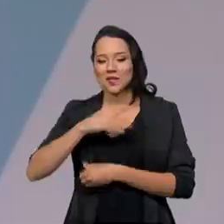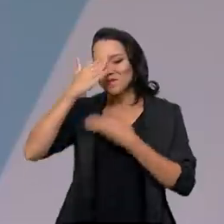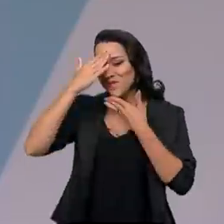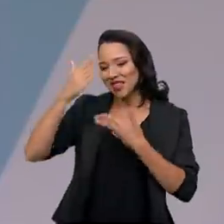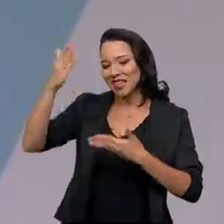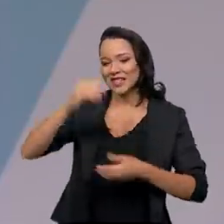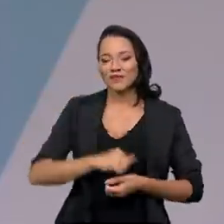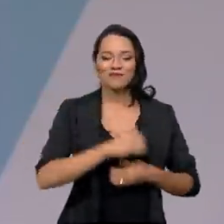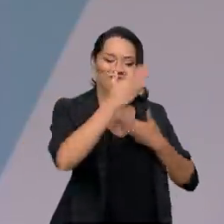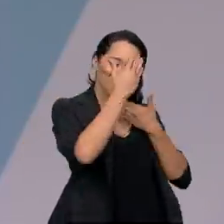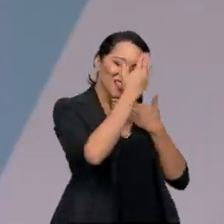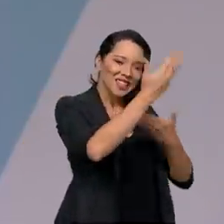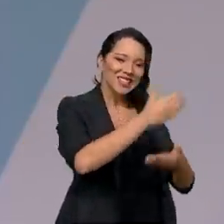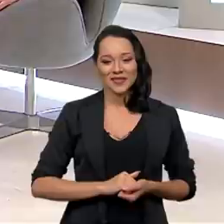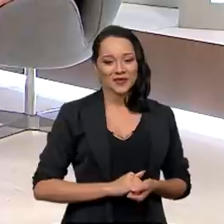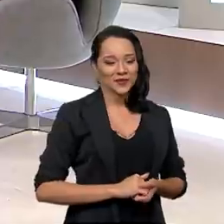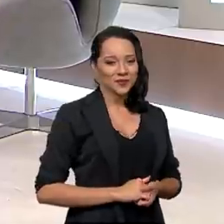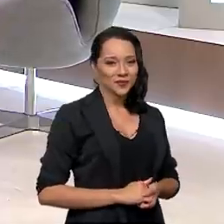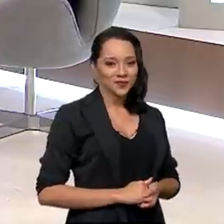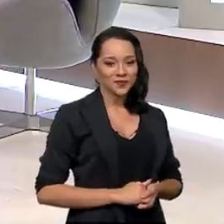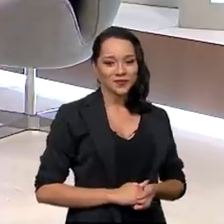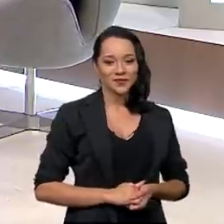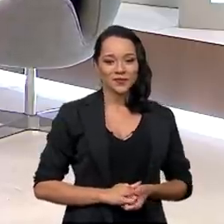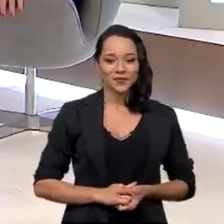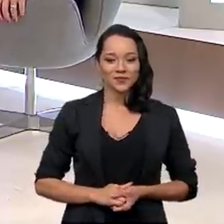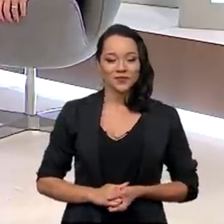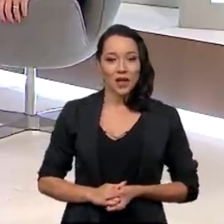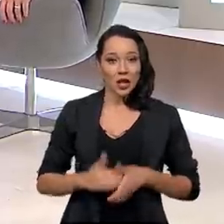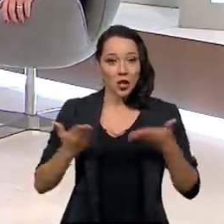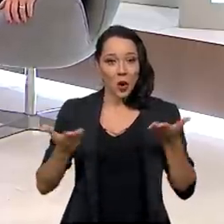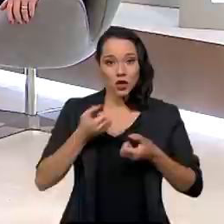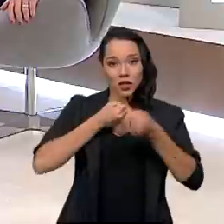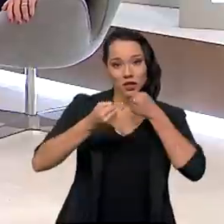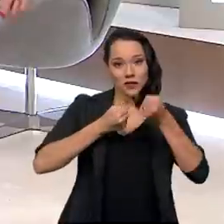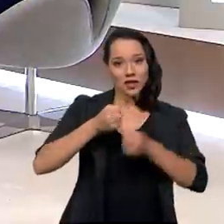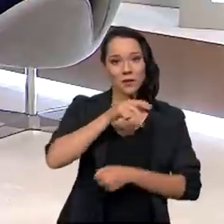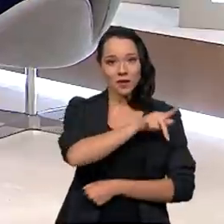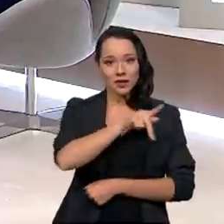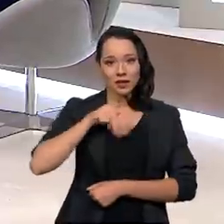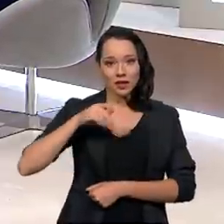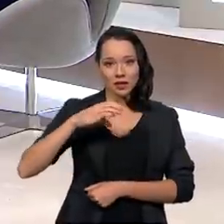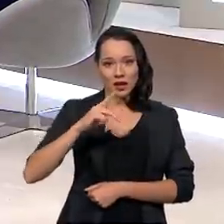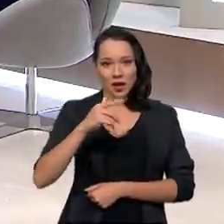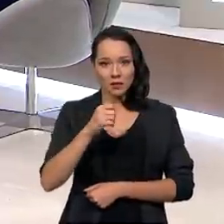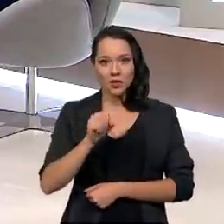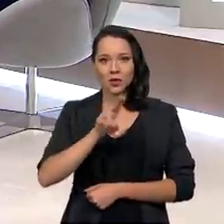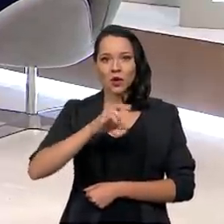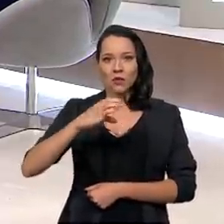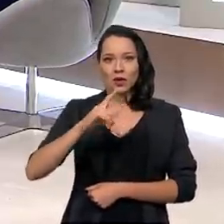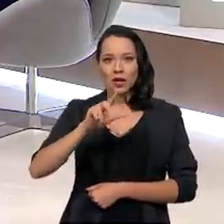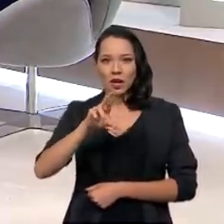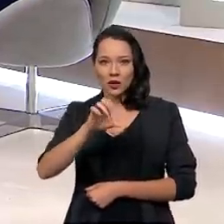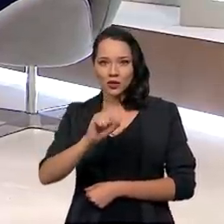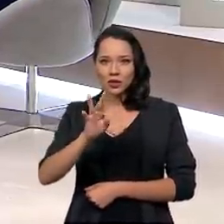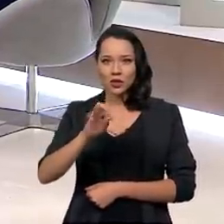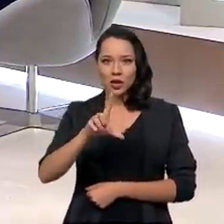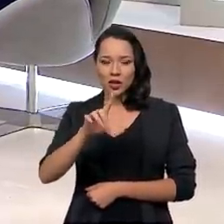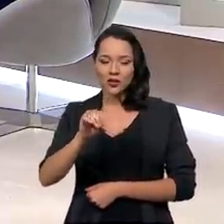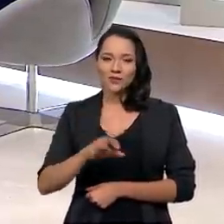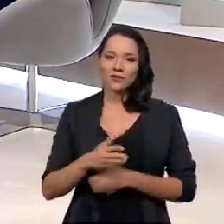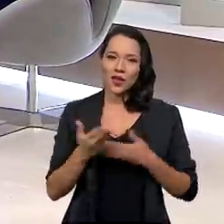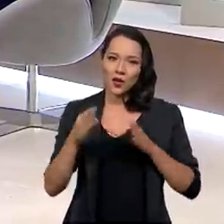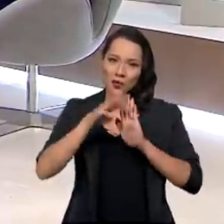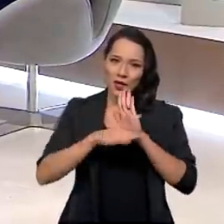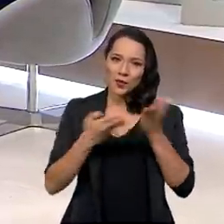Obrigada. Muito obrigado, presidente. Hoje eu entrevistei a presidente da CAPES, Cláudia Queda de Toledo. E o Brasil